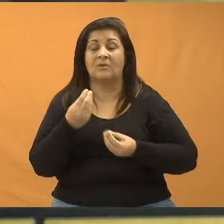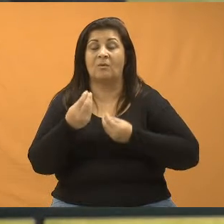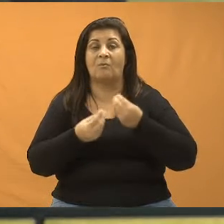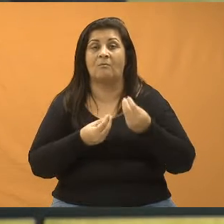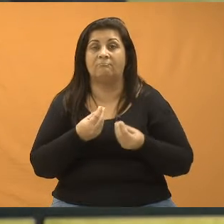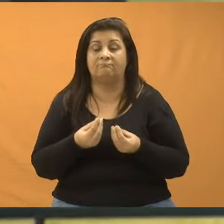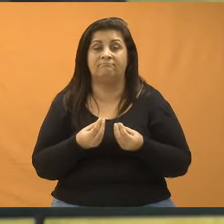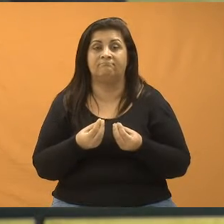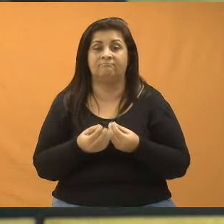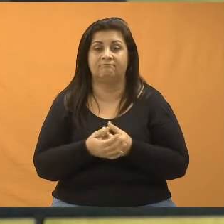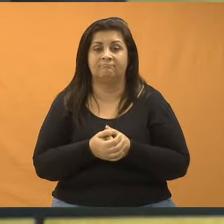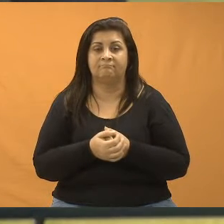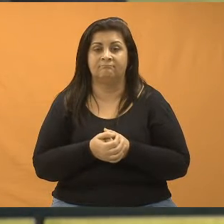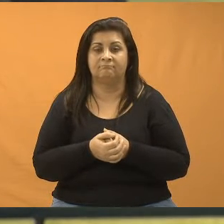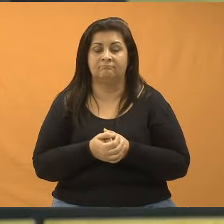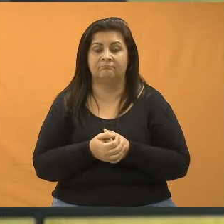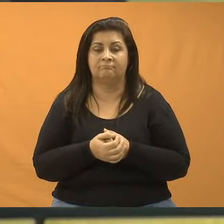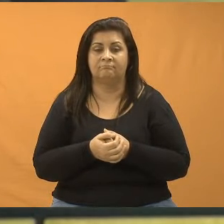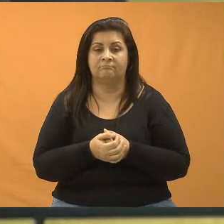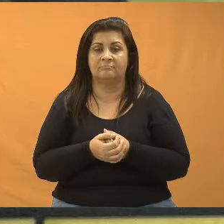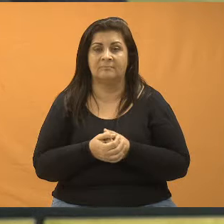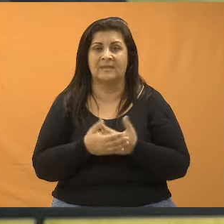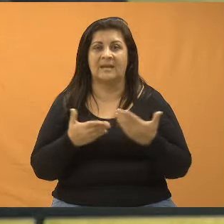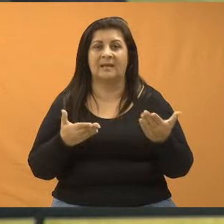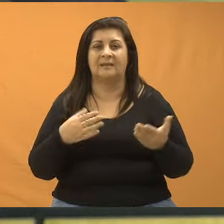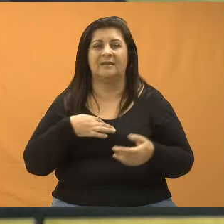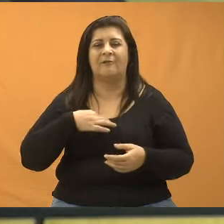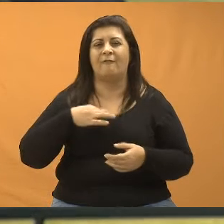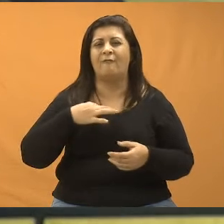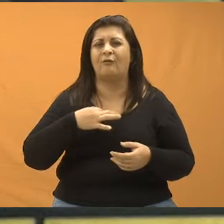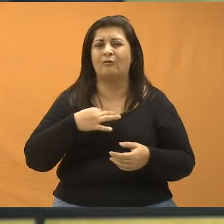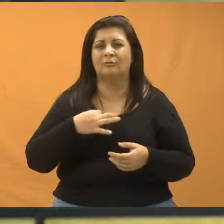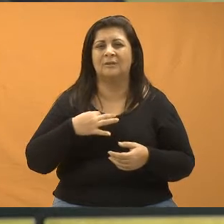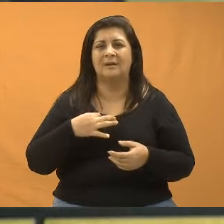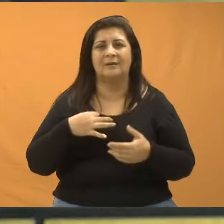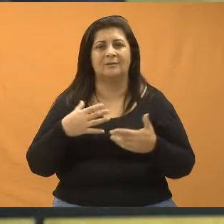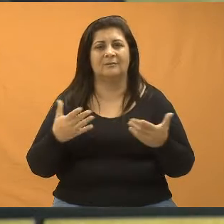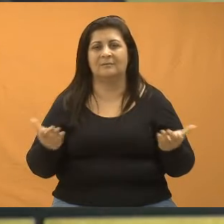aí de caridade.